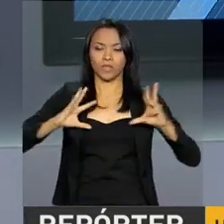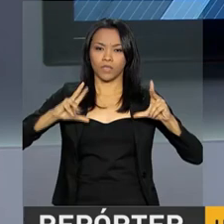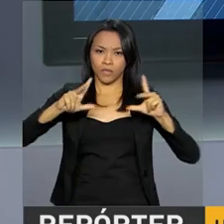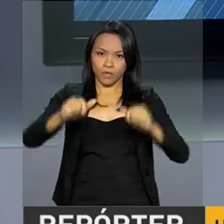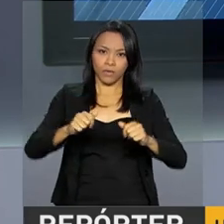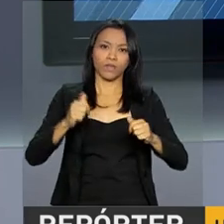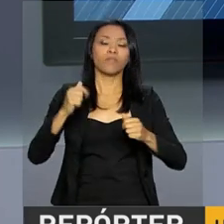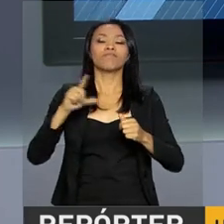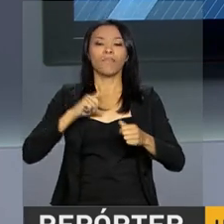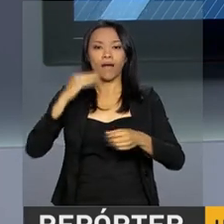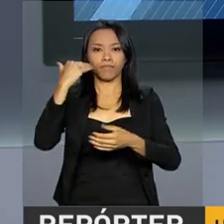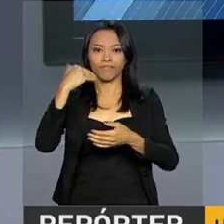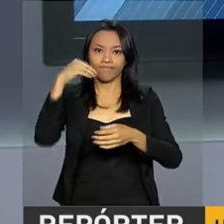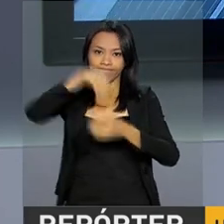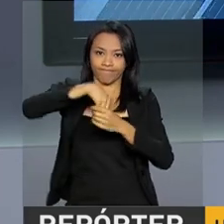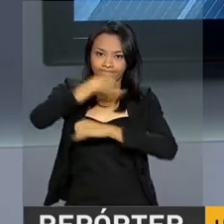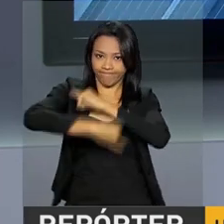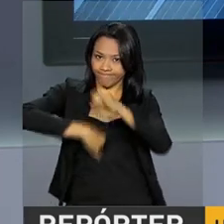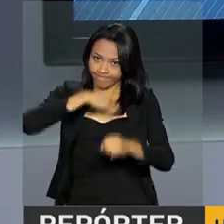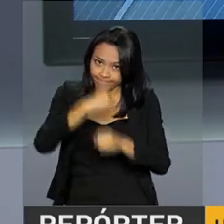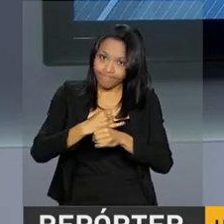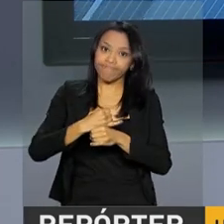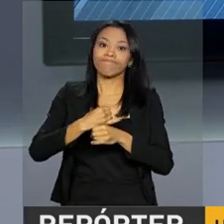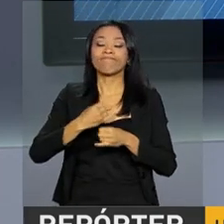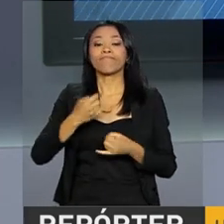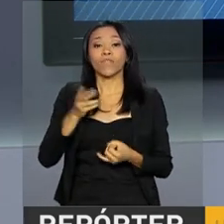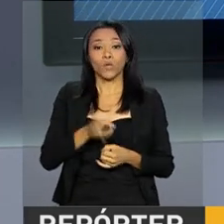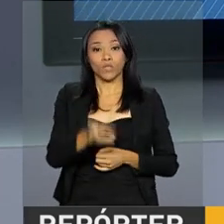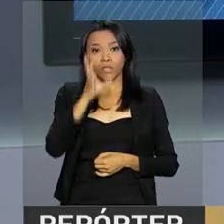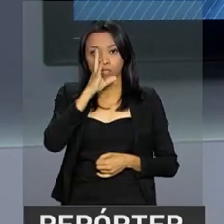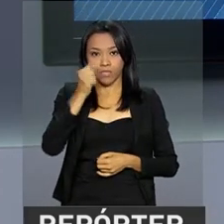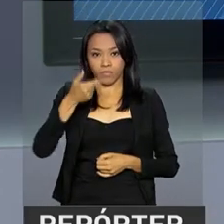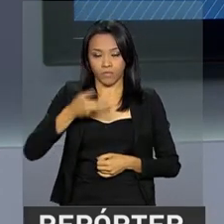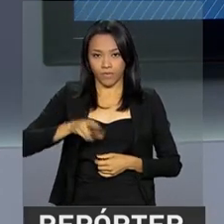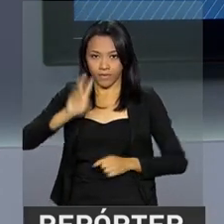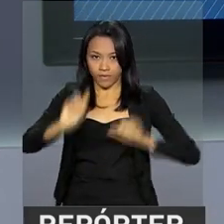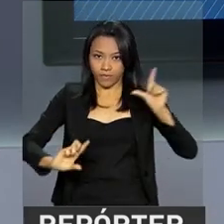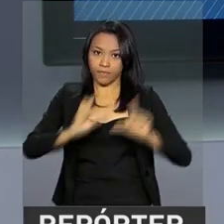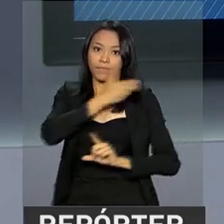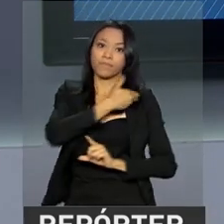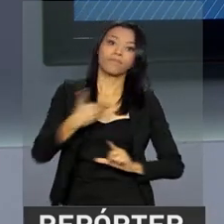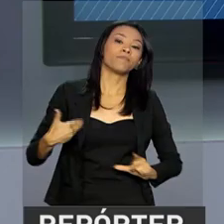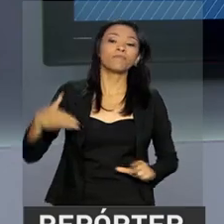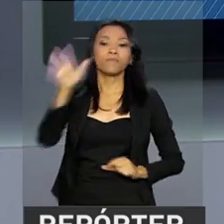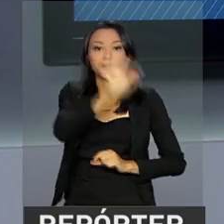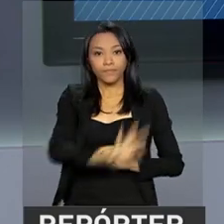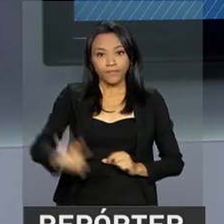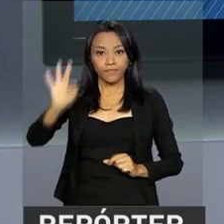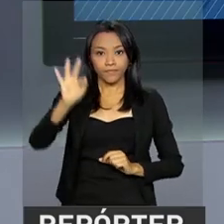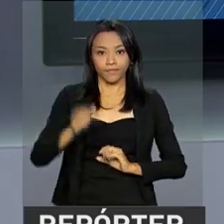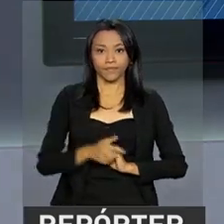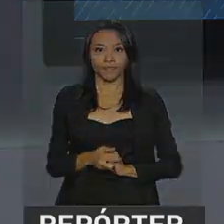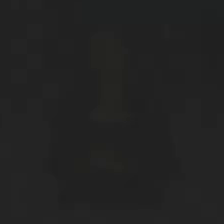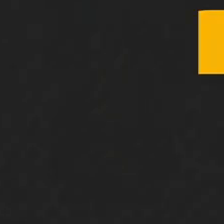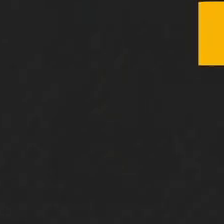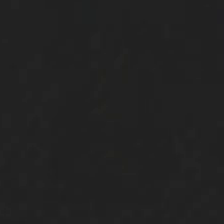programação também está na página da nbr na internet continue com a gente na nbr a tv do governo federal